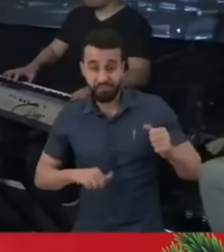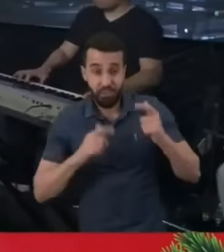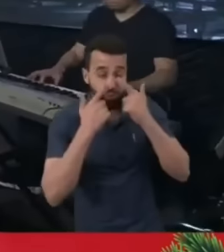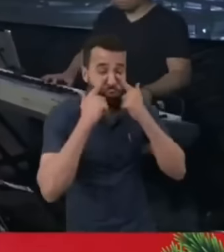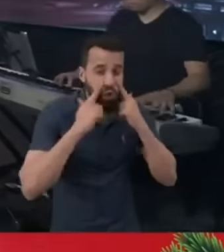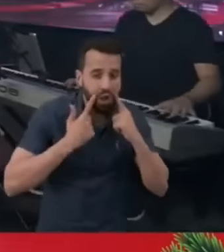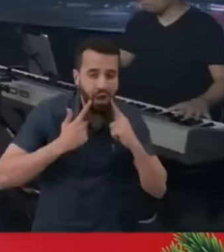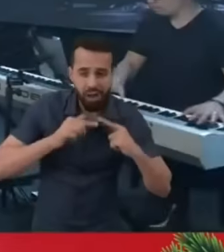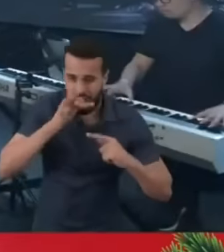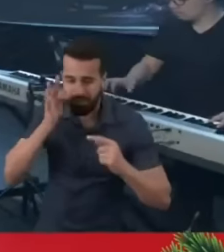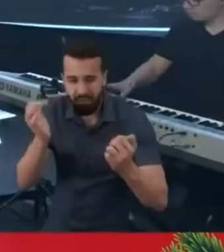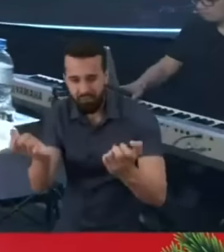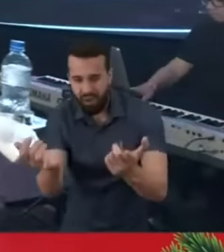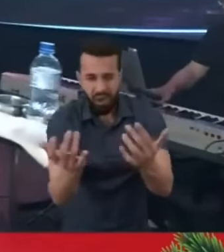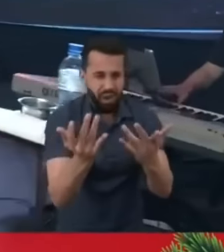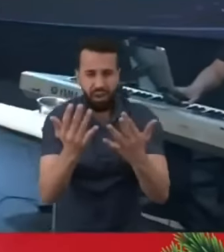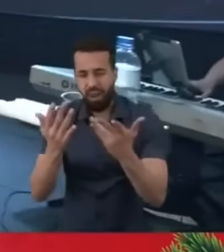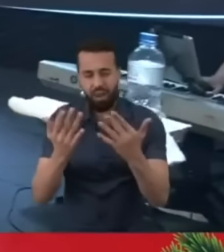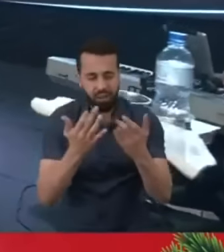Choram as